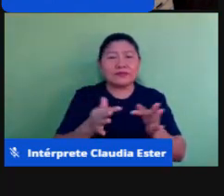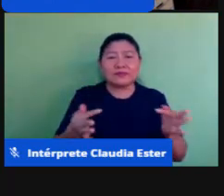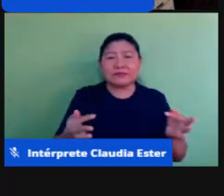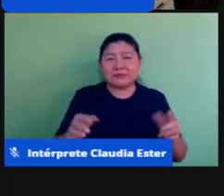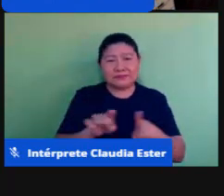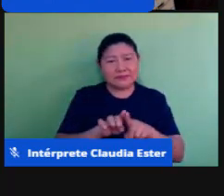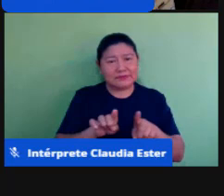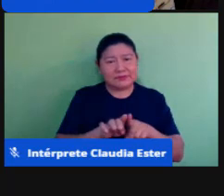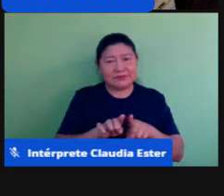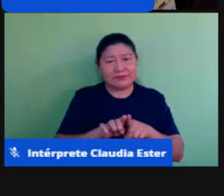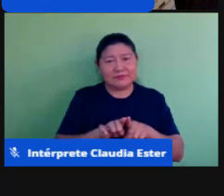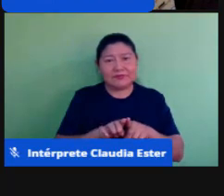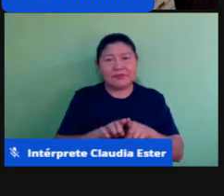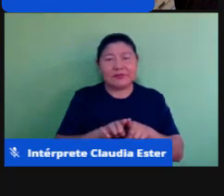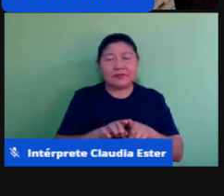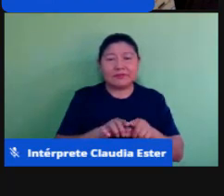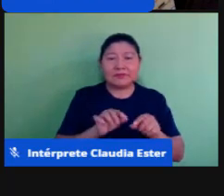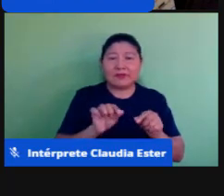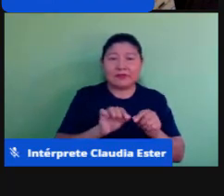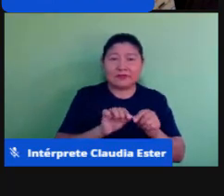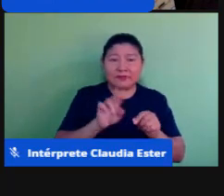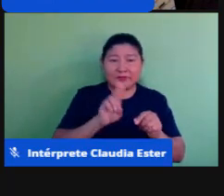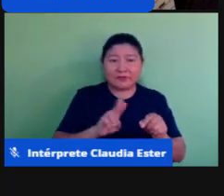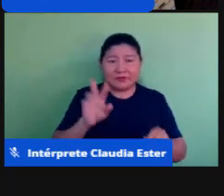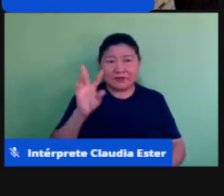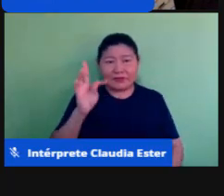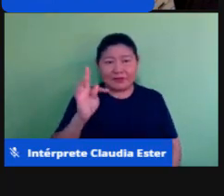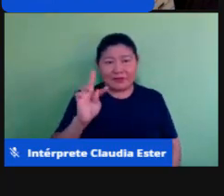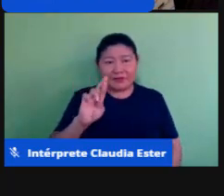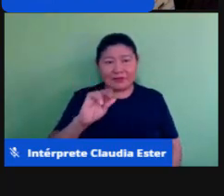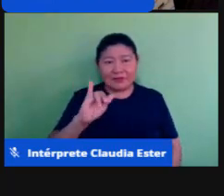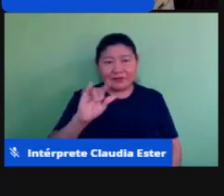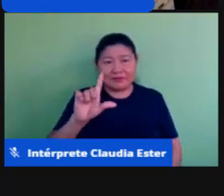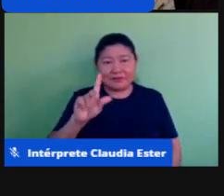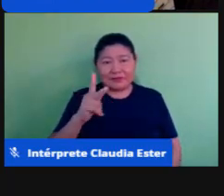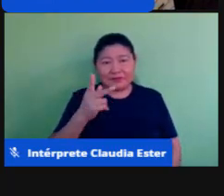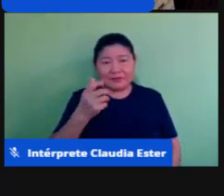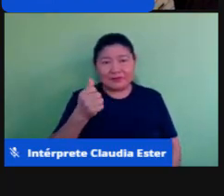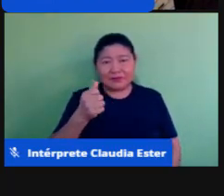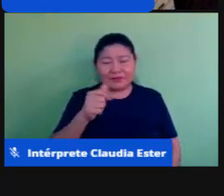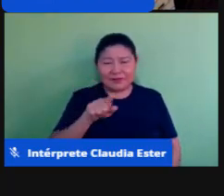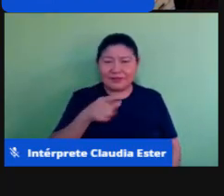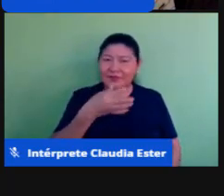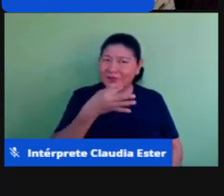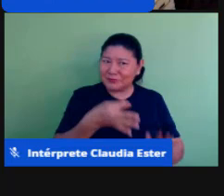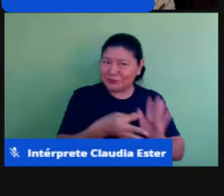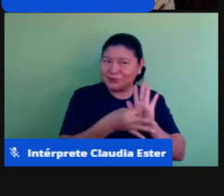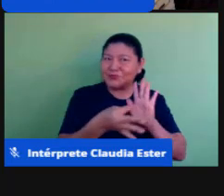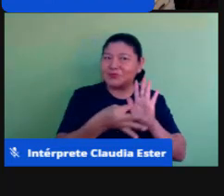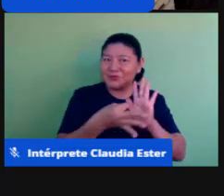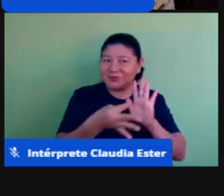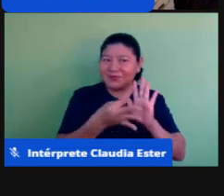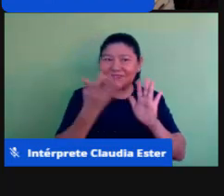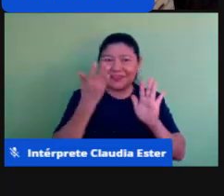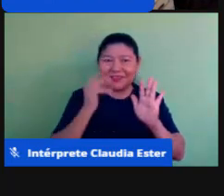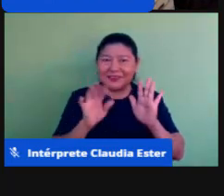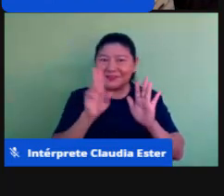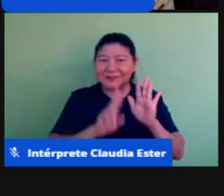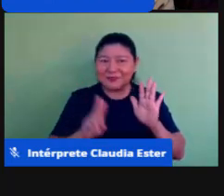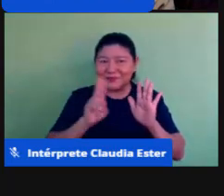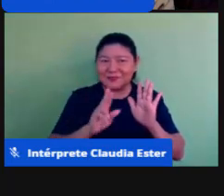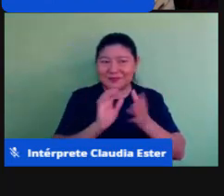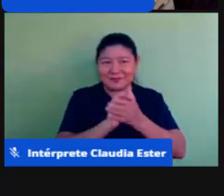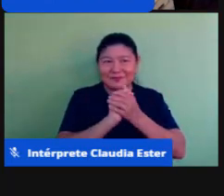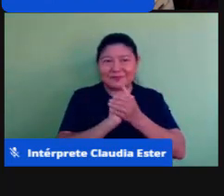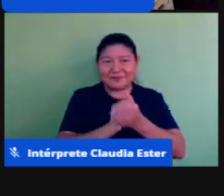aqui. Essa trilha, você vai sugerir que os seus alunos utilizem o quê? Um dado. E se eles